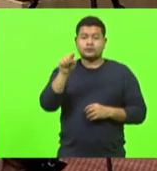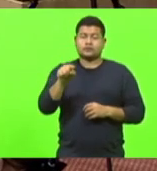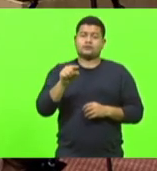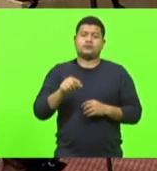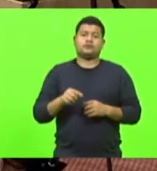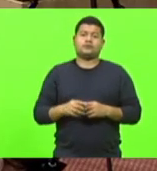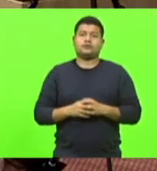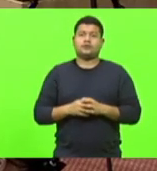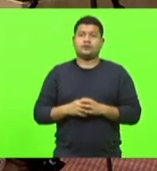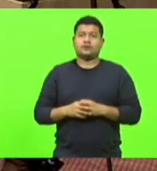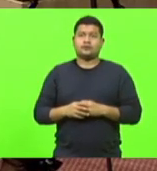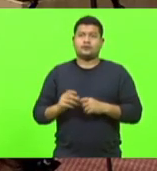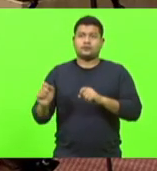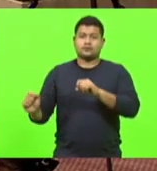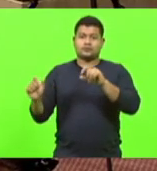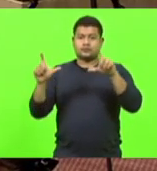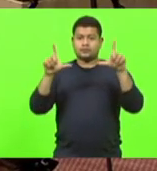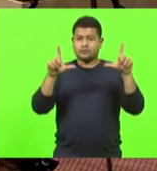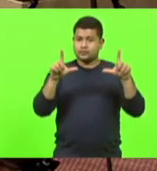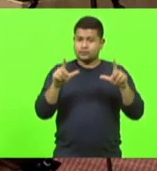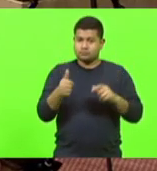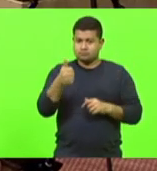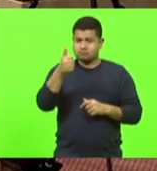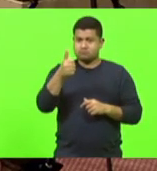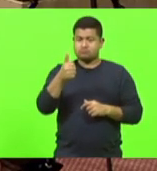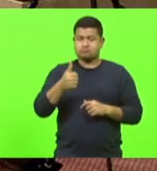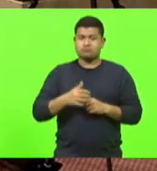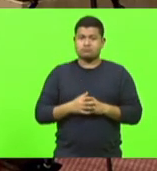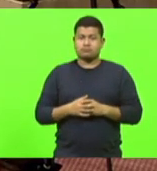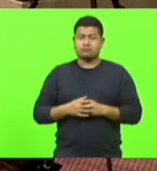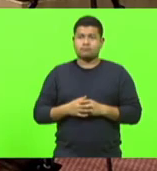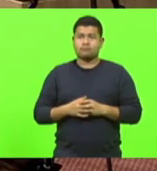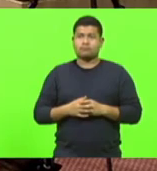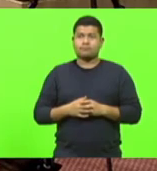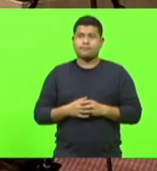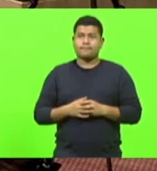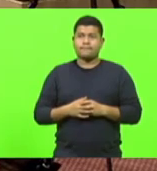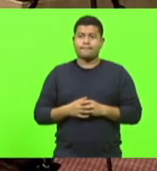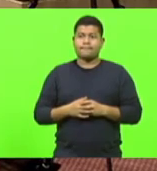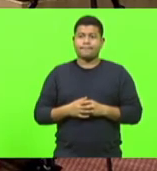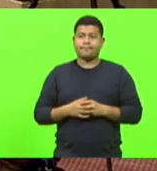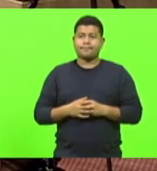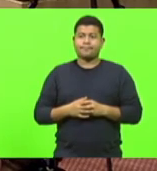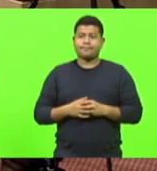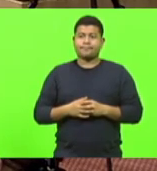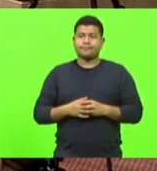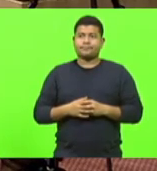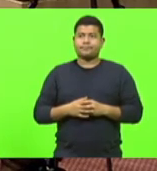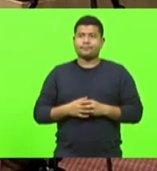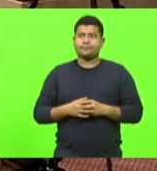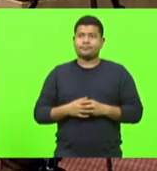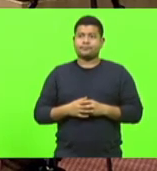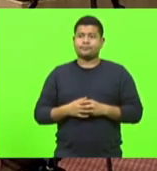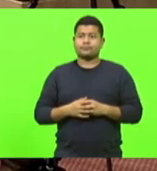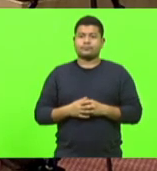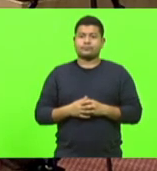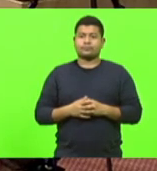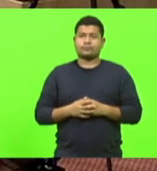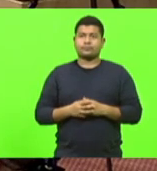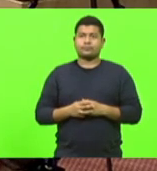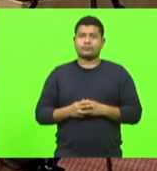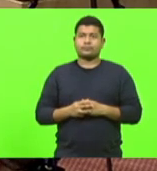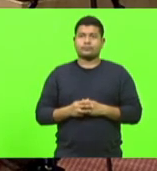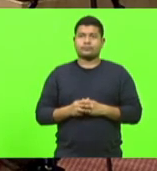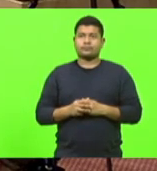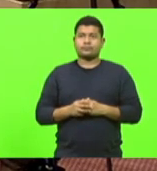e se abriu o painel sinaliza positivo e negativos para mim aí e não tem mais de